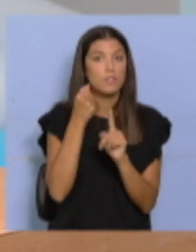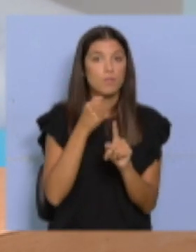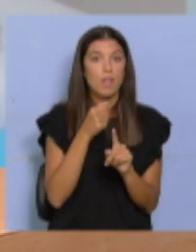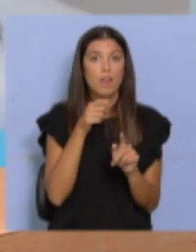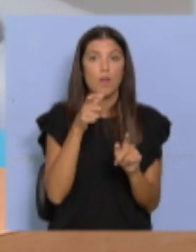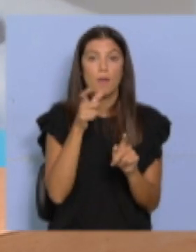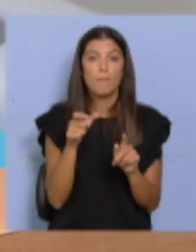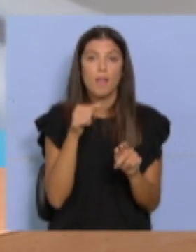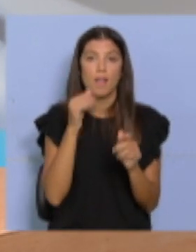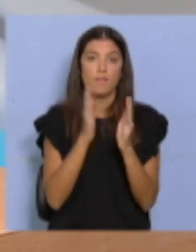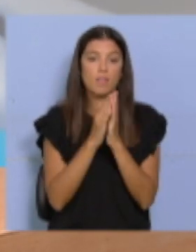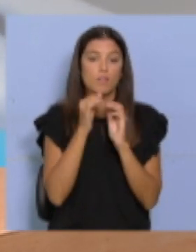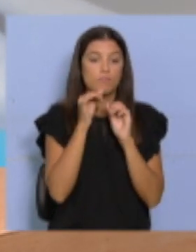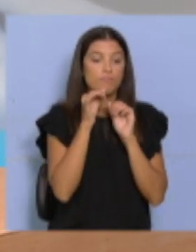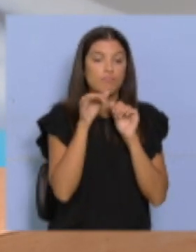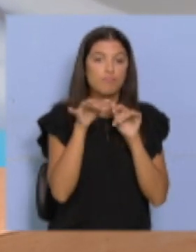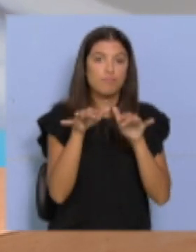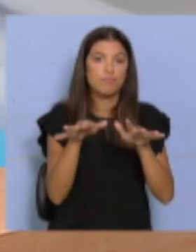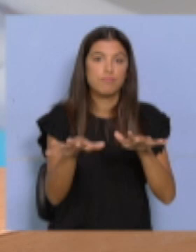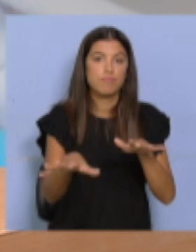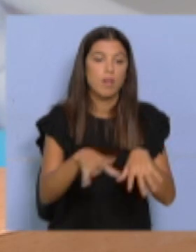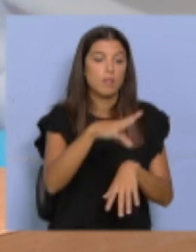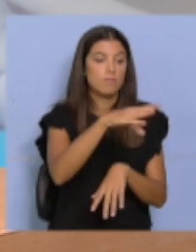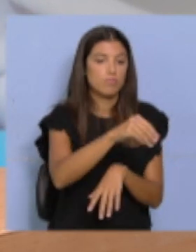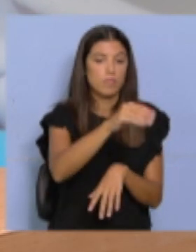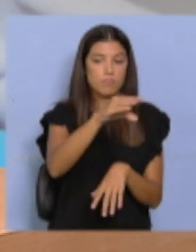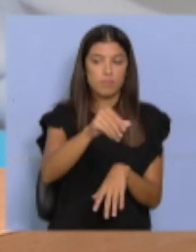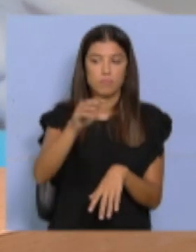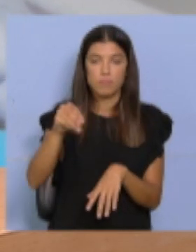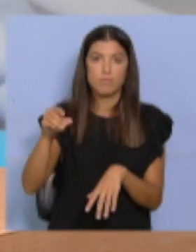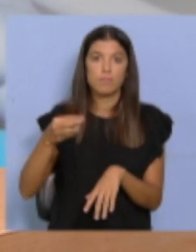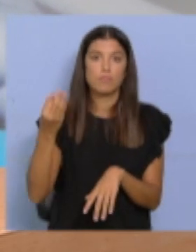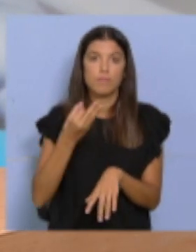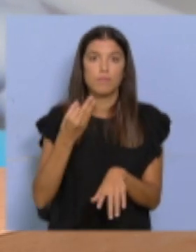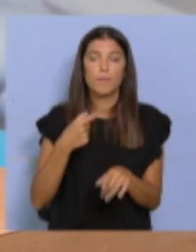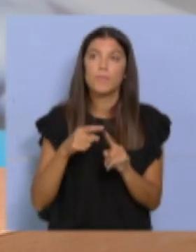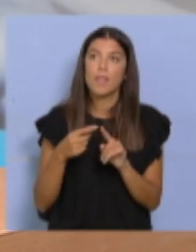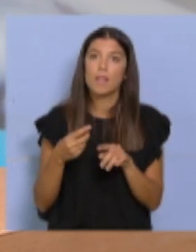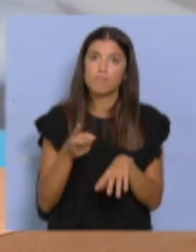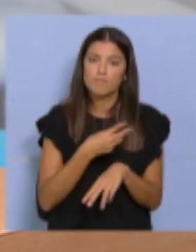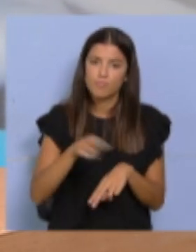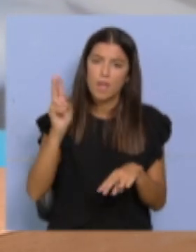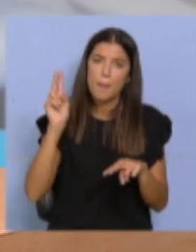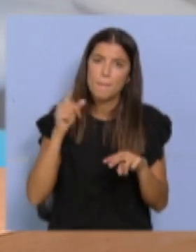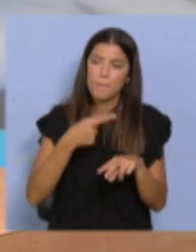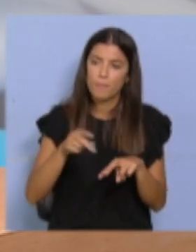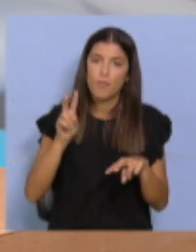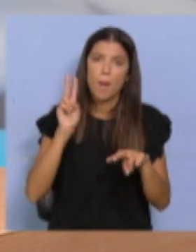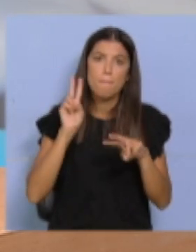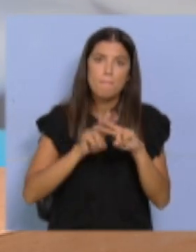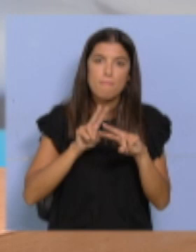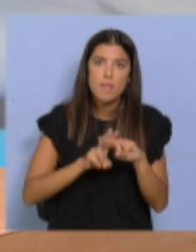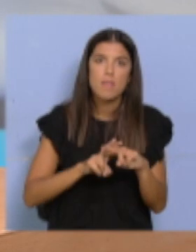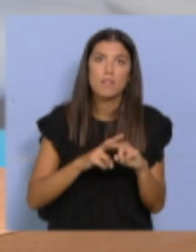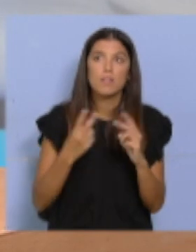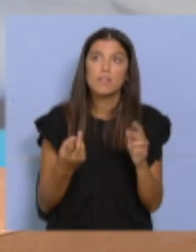anunciador de Deus, desta boa nova a todos, e ele sentiu isso, ele esteve preso. Então, e este episódio é escrito em